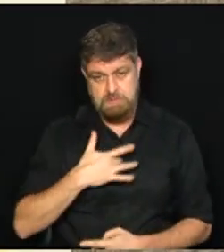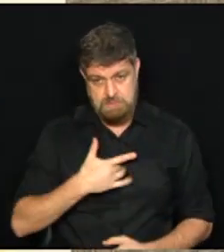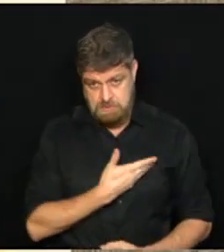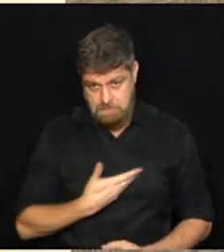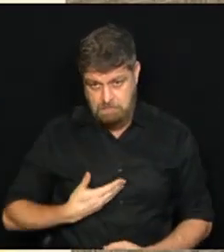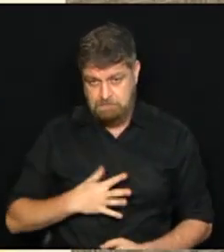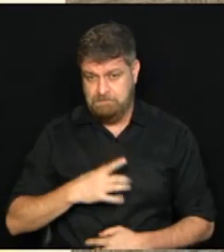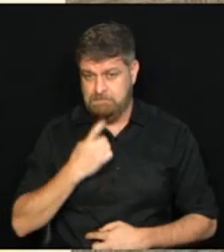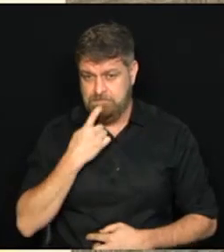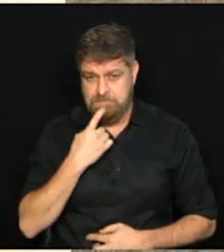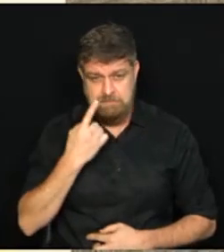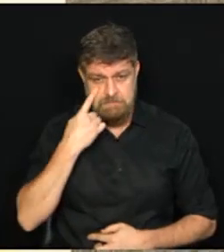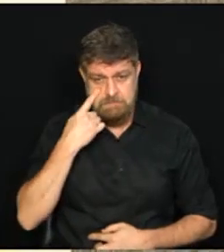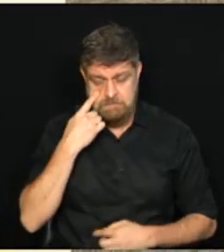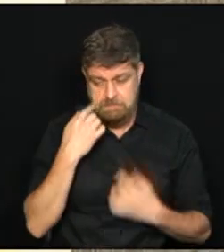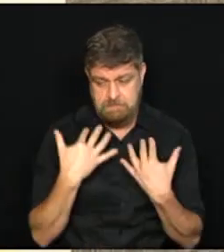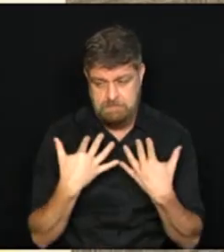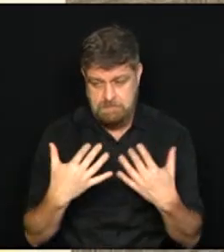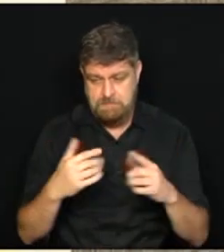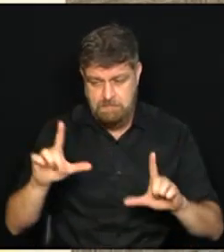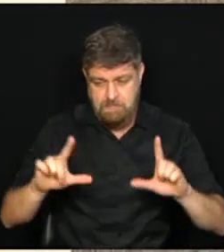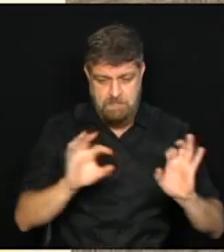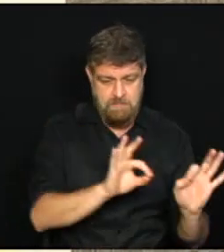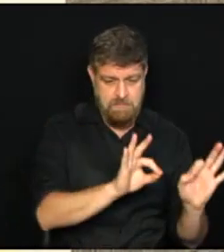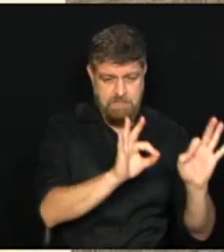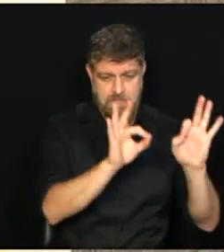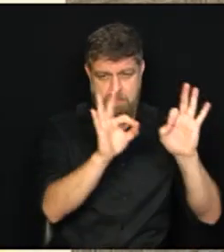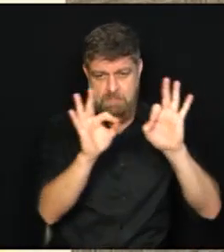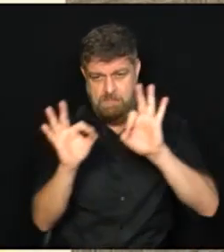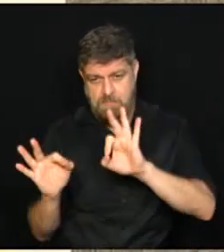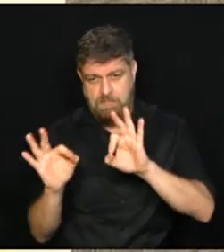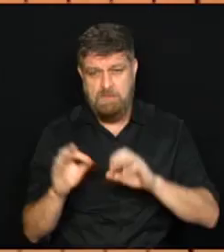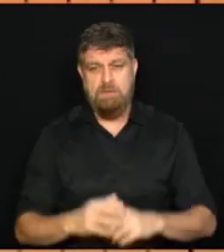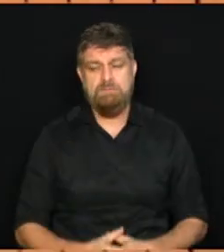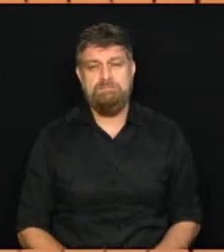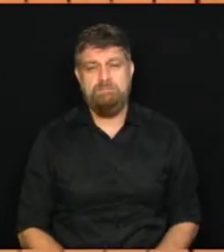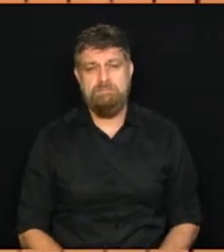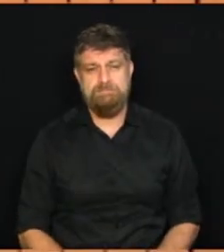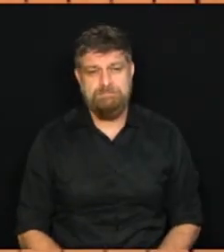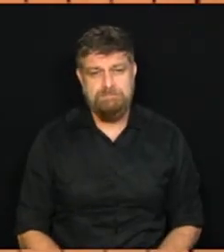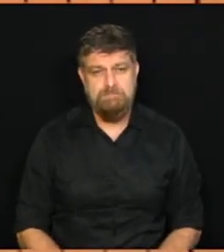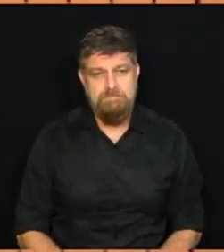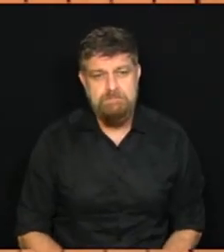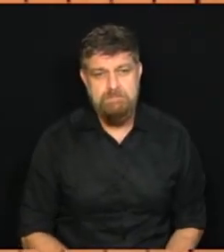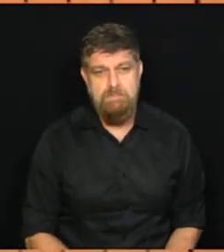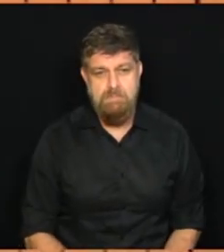fique conosco ao vivo aqui na TV Câmara Campinas.